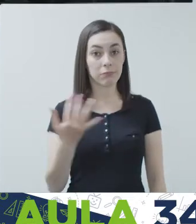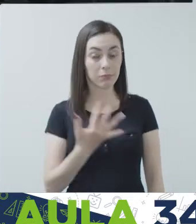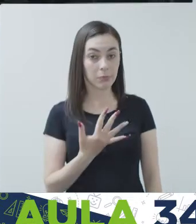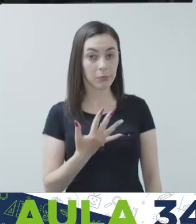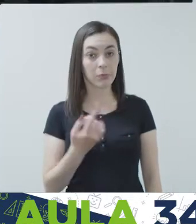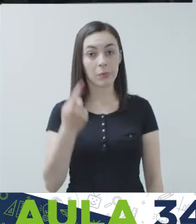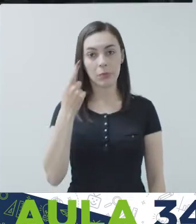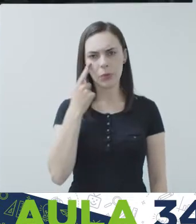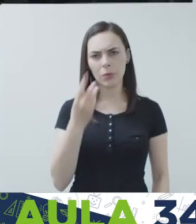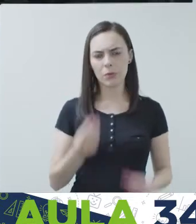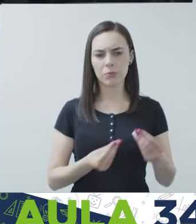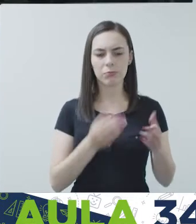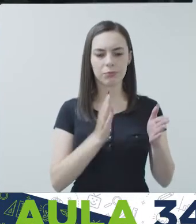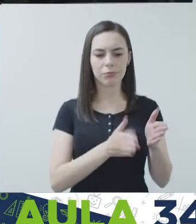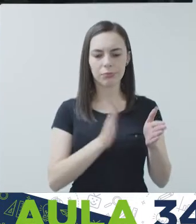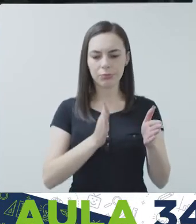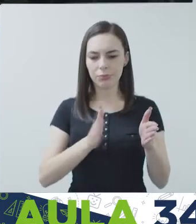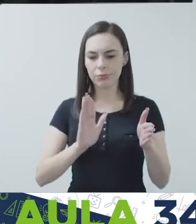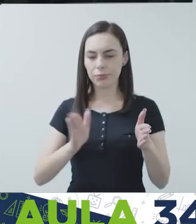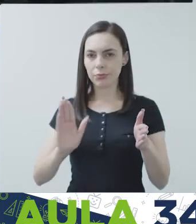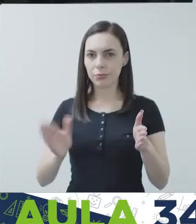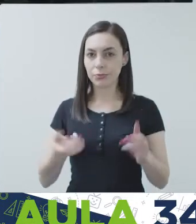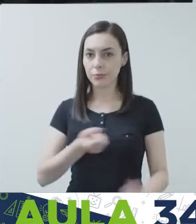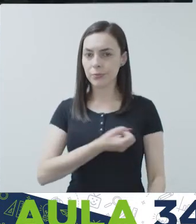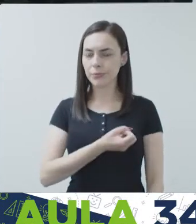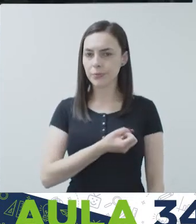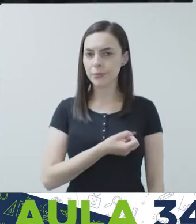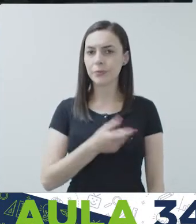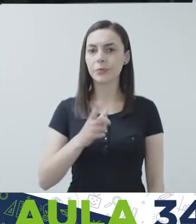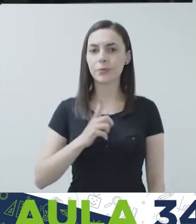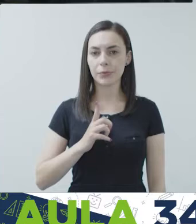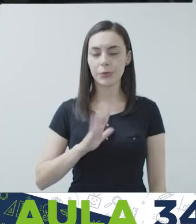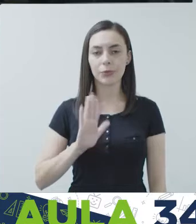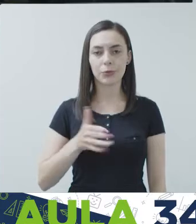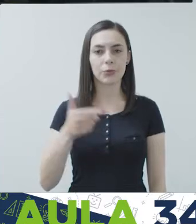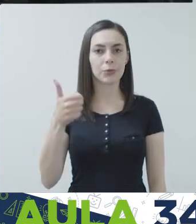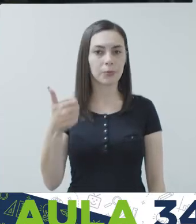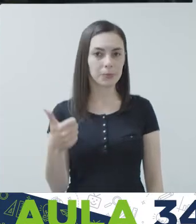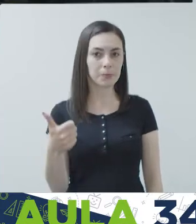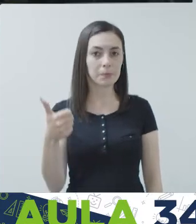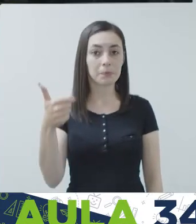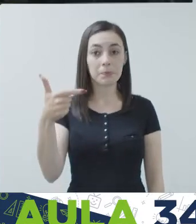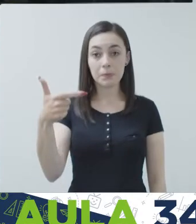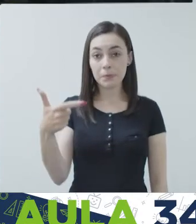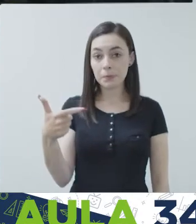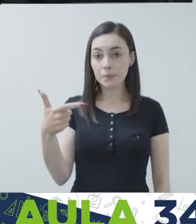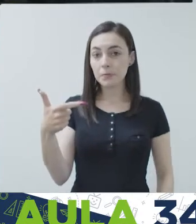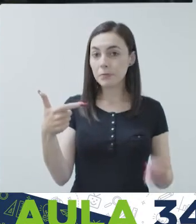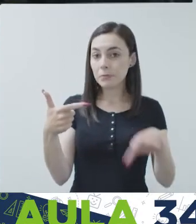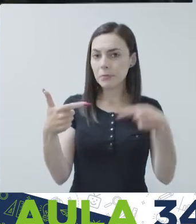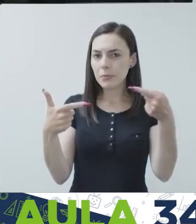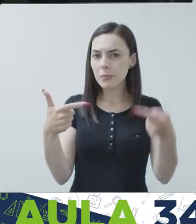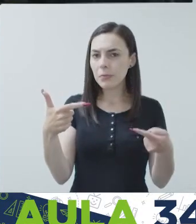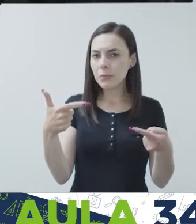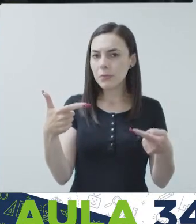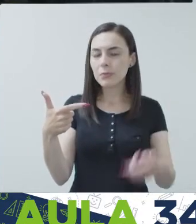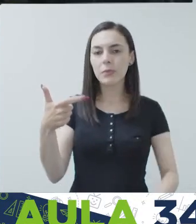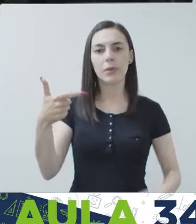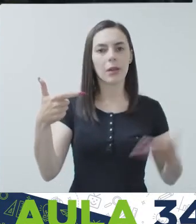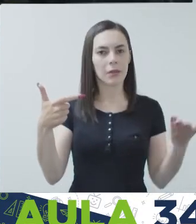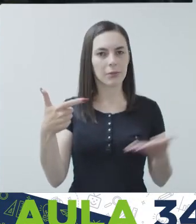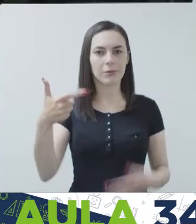na sequência numérica do nosso quadro? Fizemos o número 1, o número 2 e agora vamos fazer o